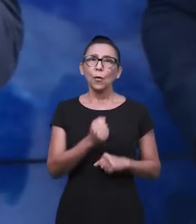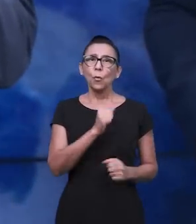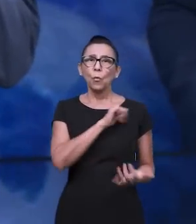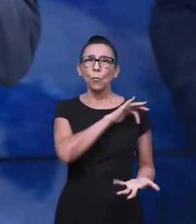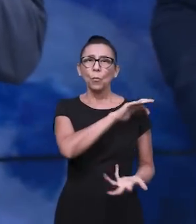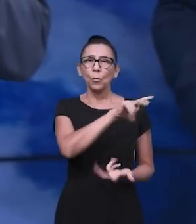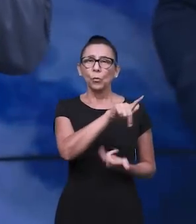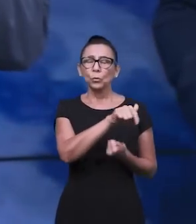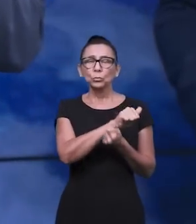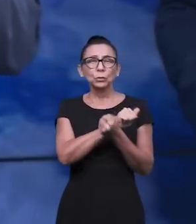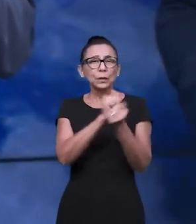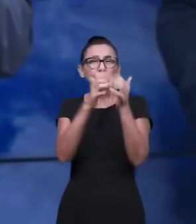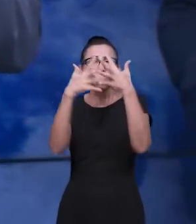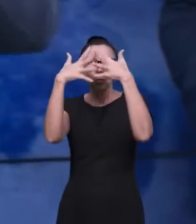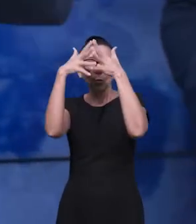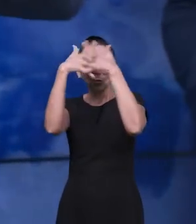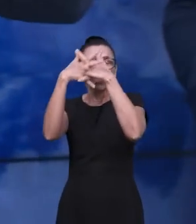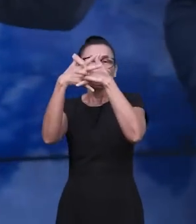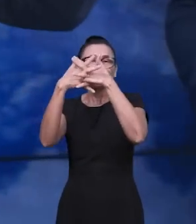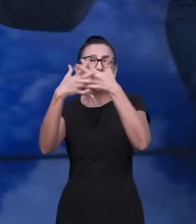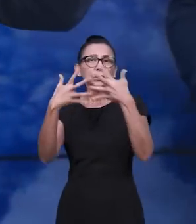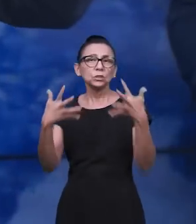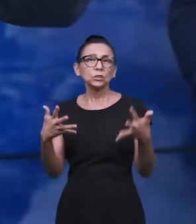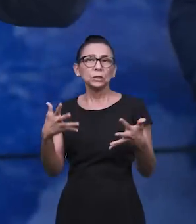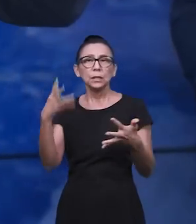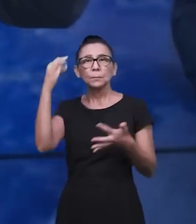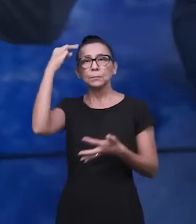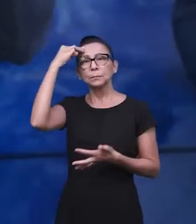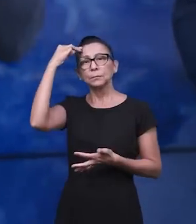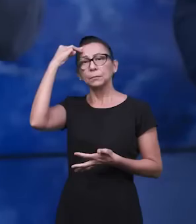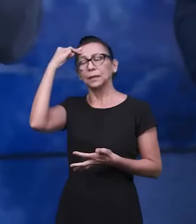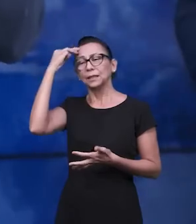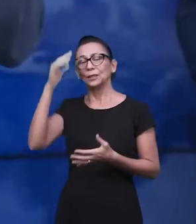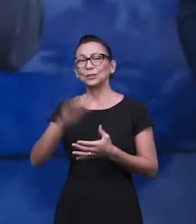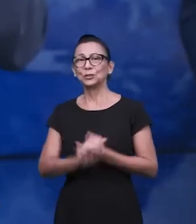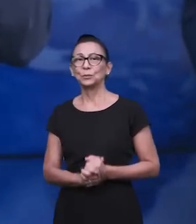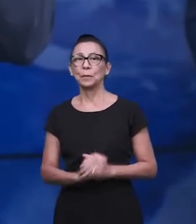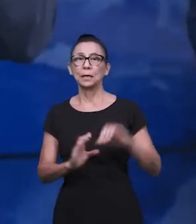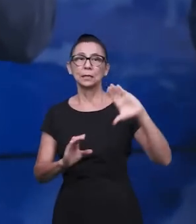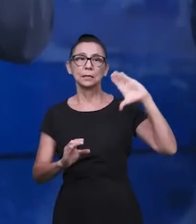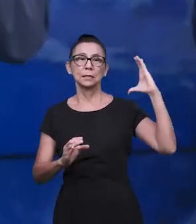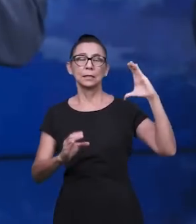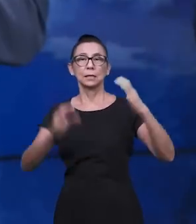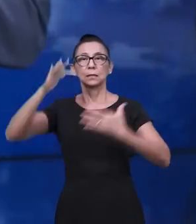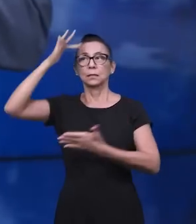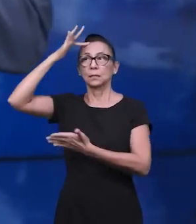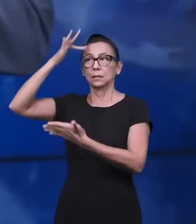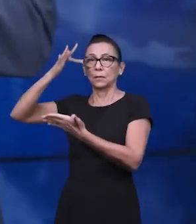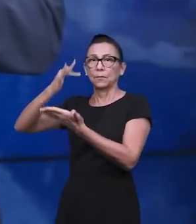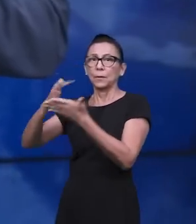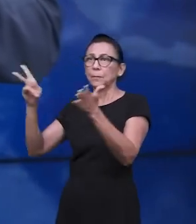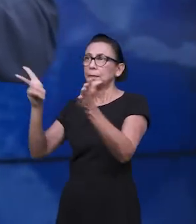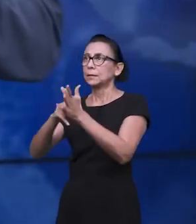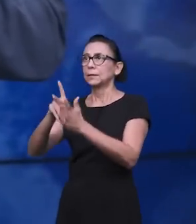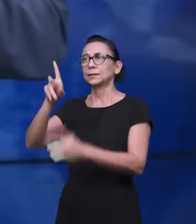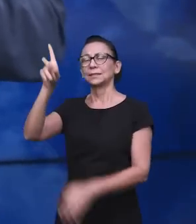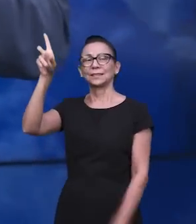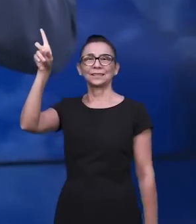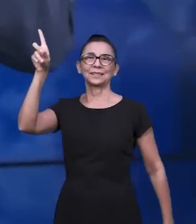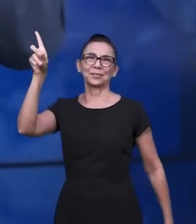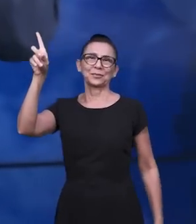mas, na verdade, a ciência e a fé, ambas, você falou muito bem, vêm de Deus.